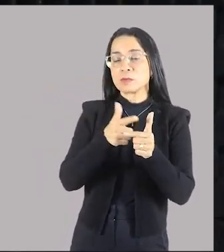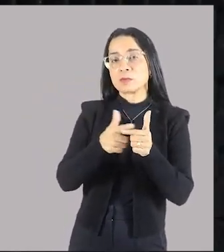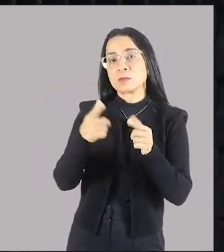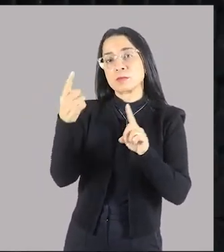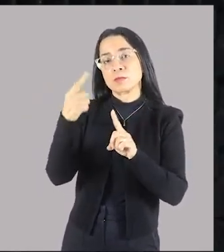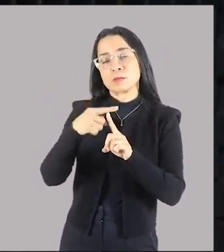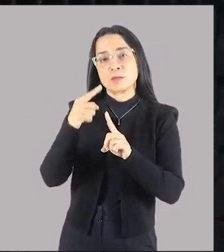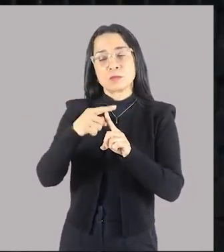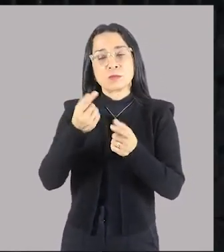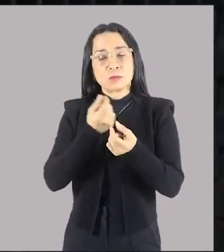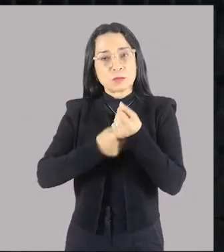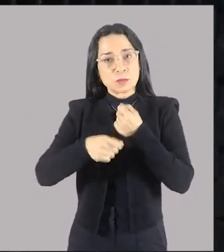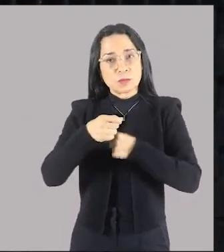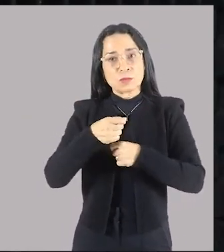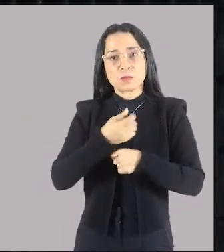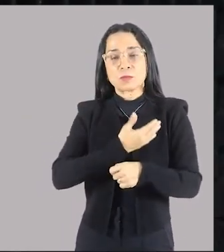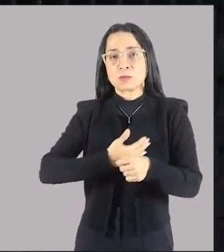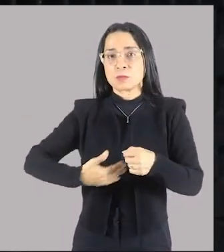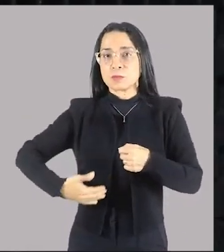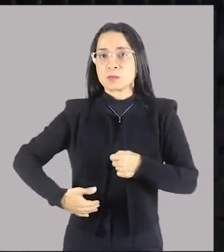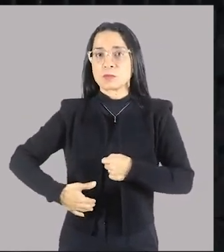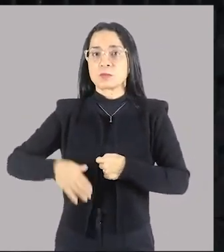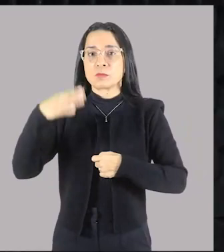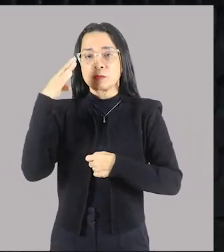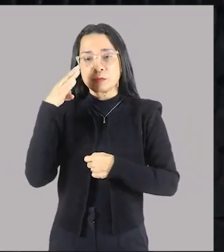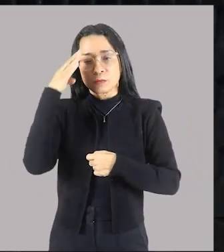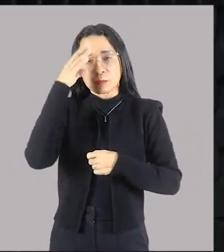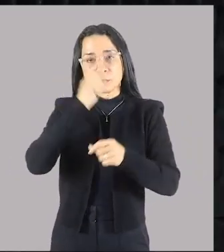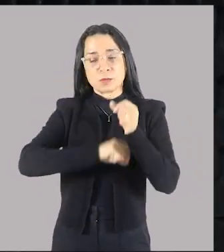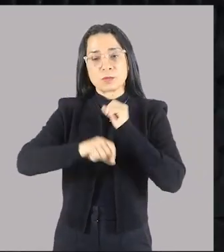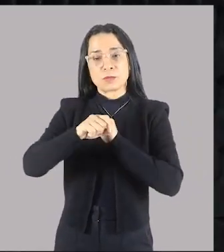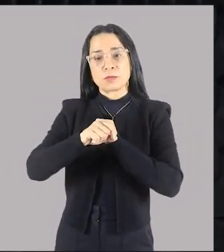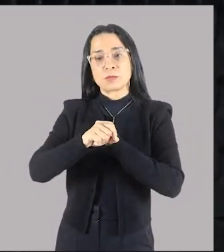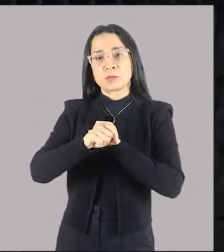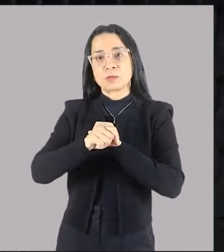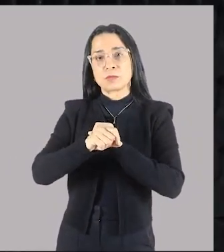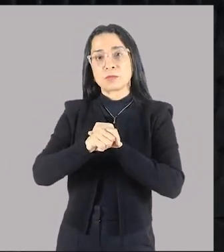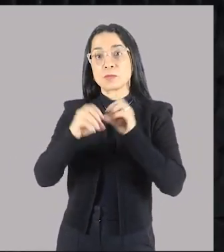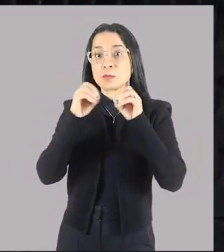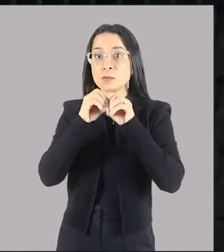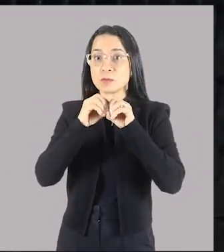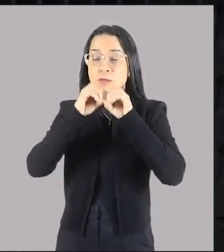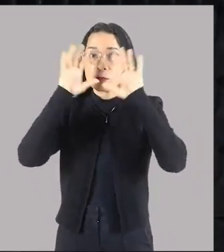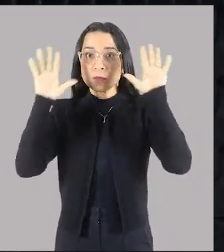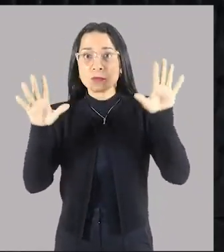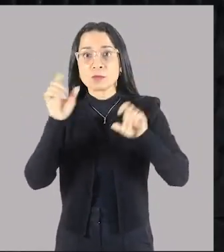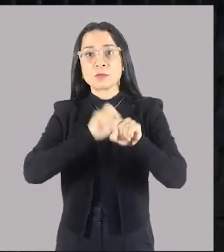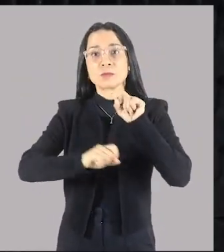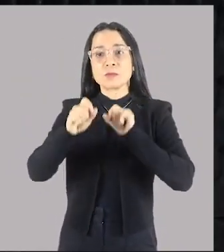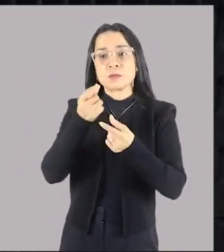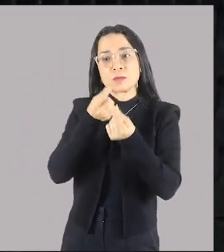governos militares, a crise do milagre econômico brasileiro, ou seja, inflação,